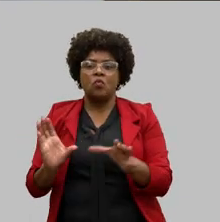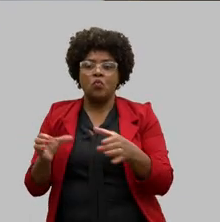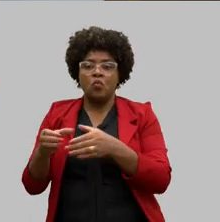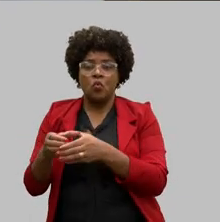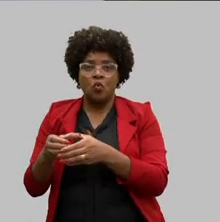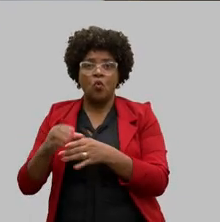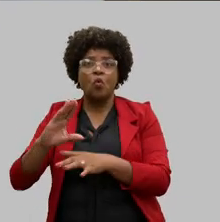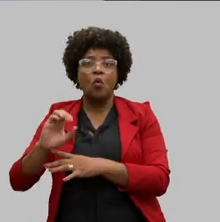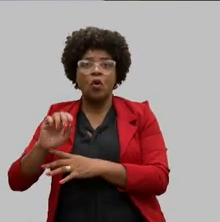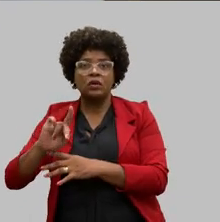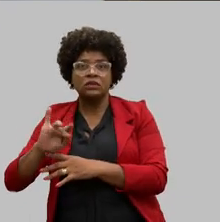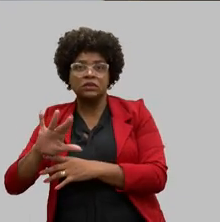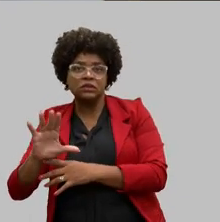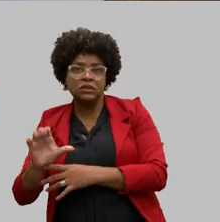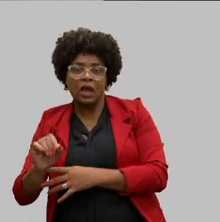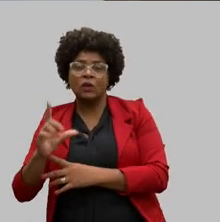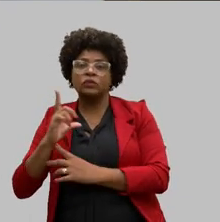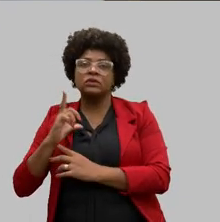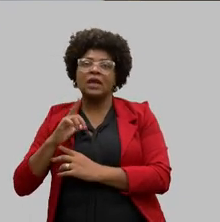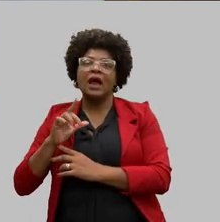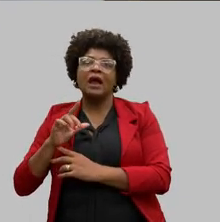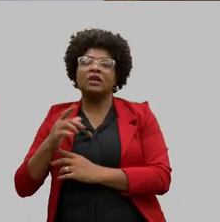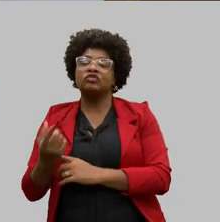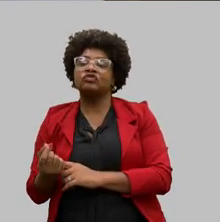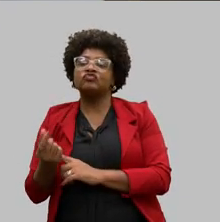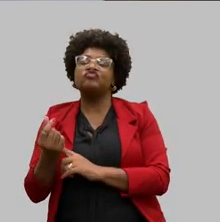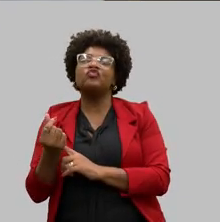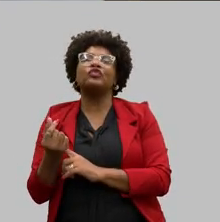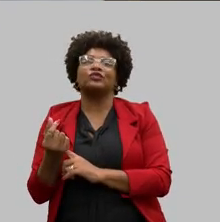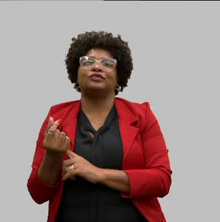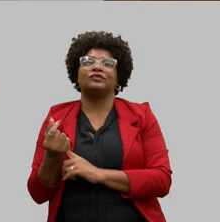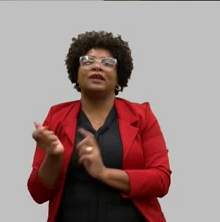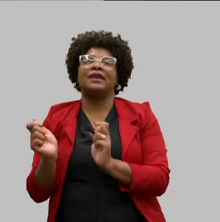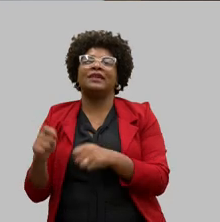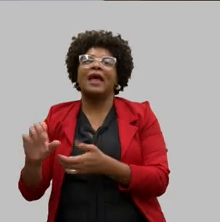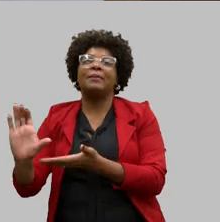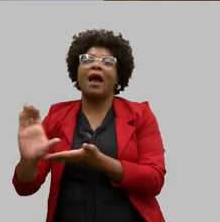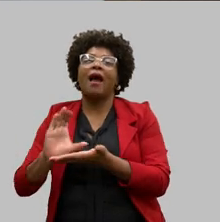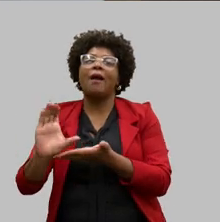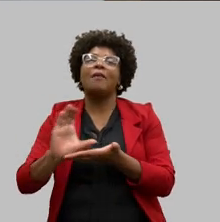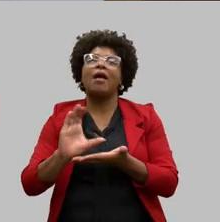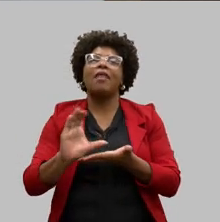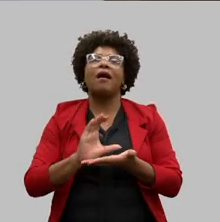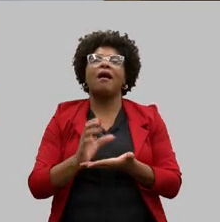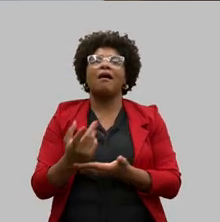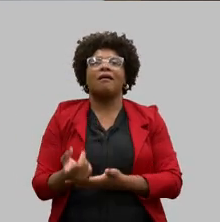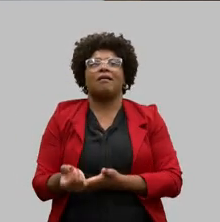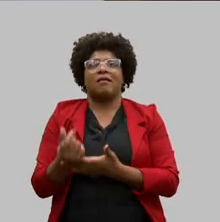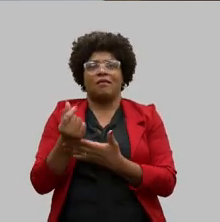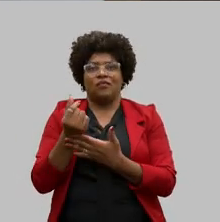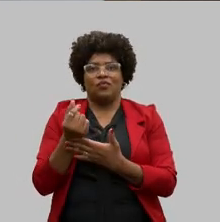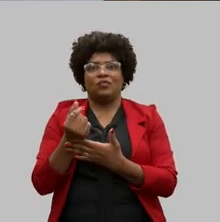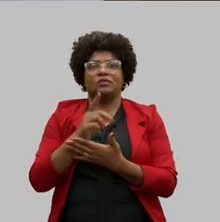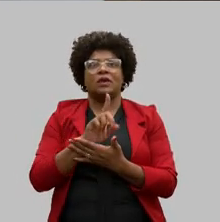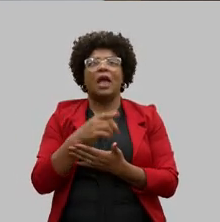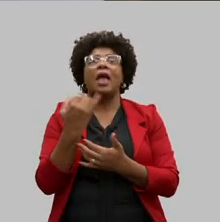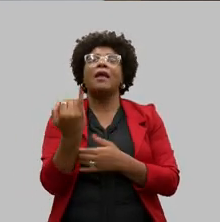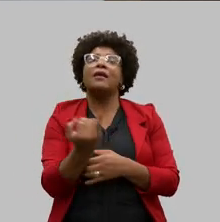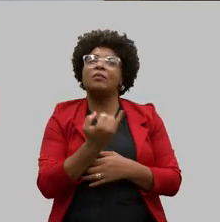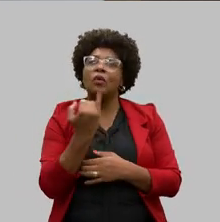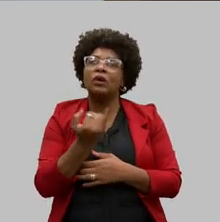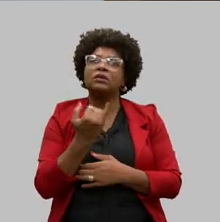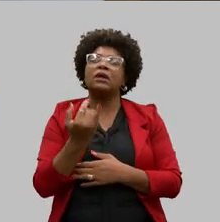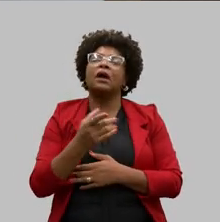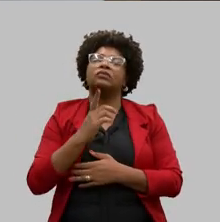fundo permite capitação então é importante a organização desses instrumentos em todas as cidades